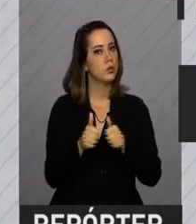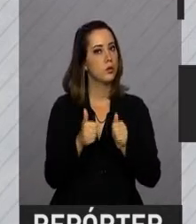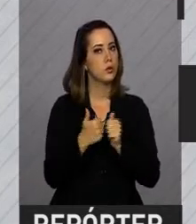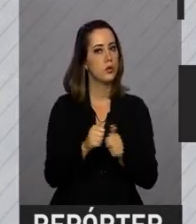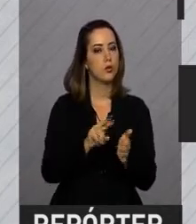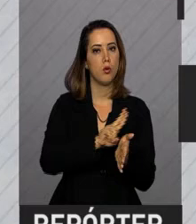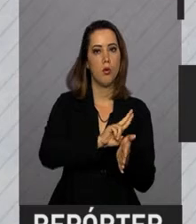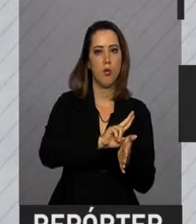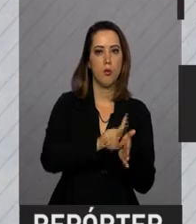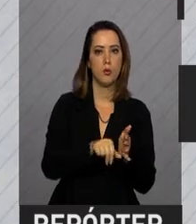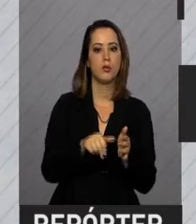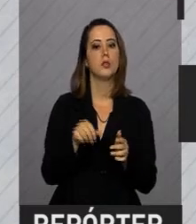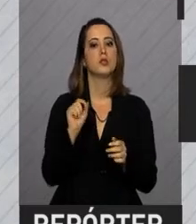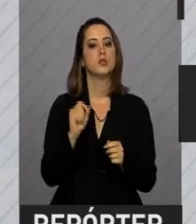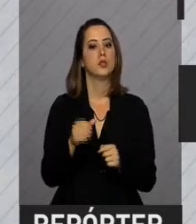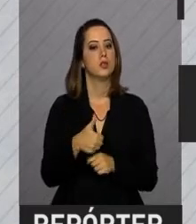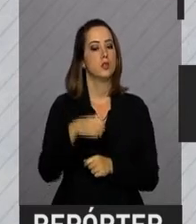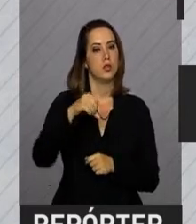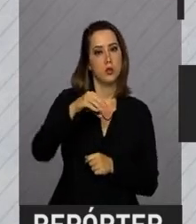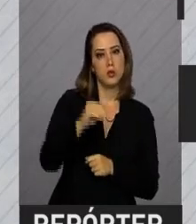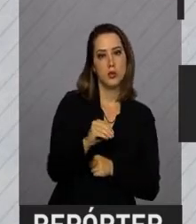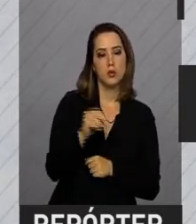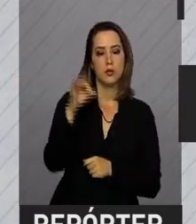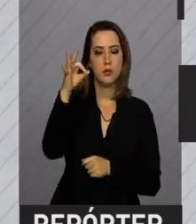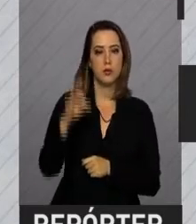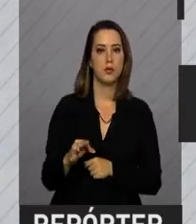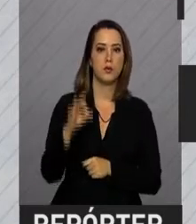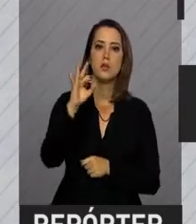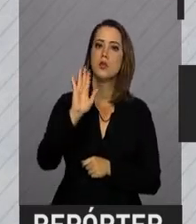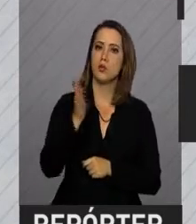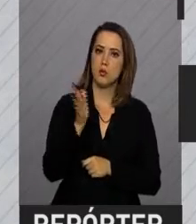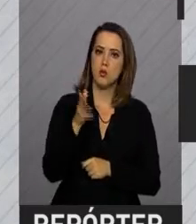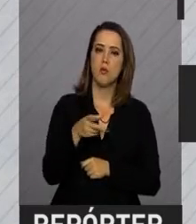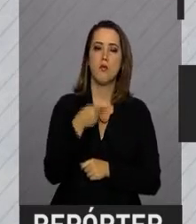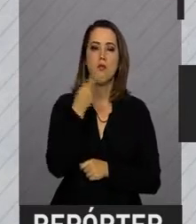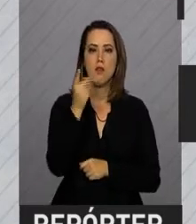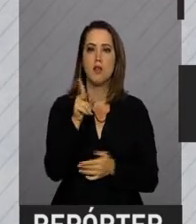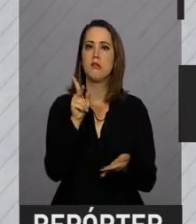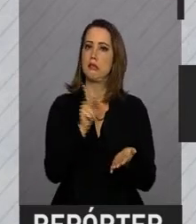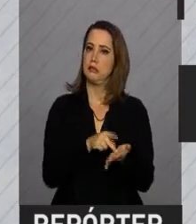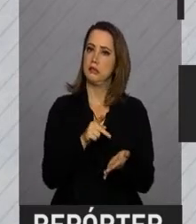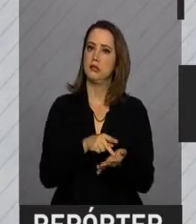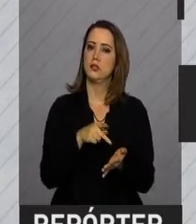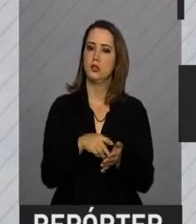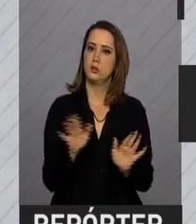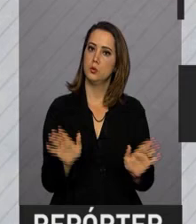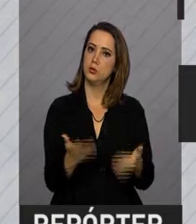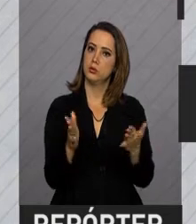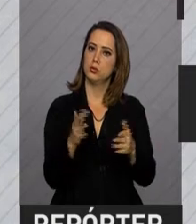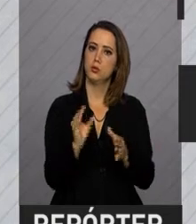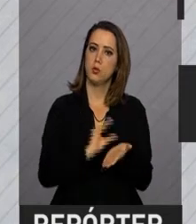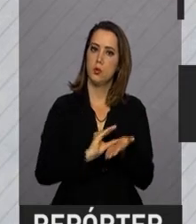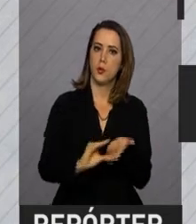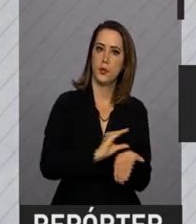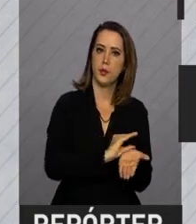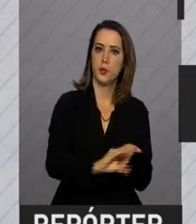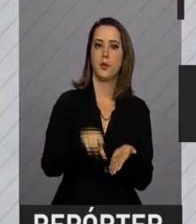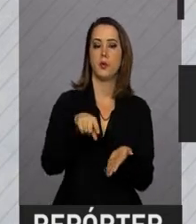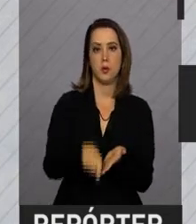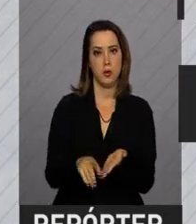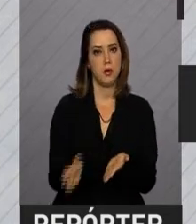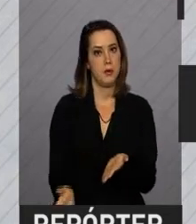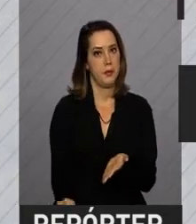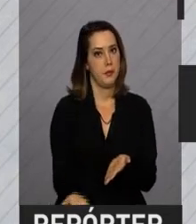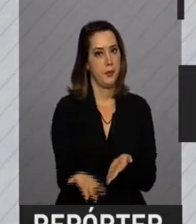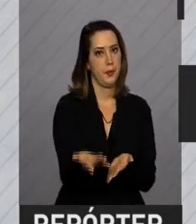e operadoras de turismo mais de 90 por cento dos pesquisados afirmam que vão investir mais recursos dos próprios negócios